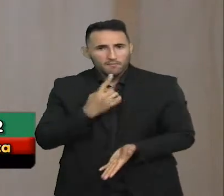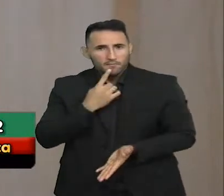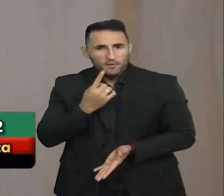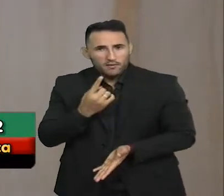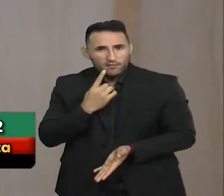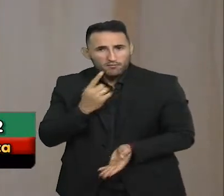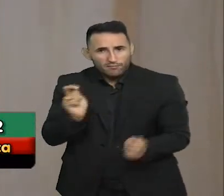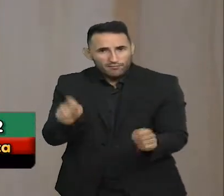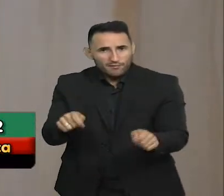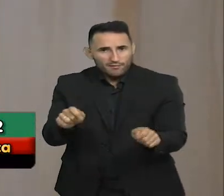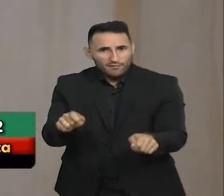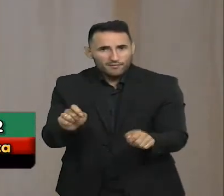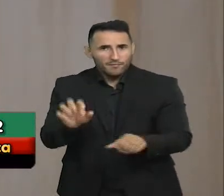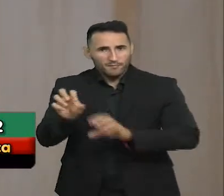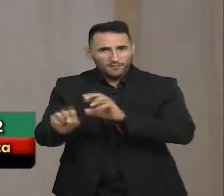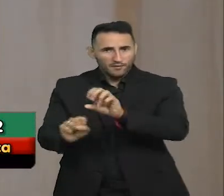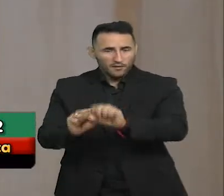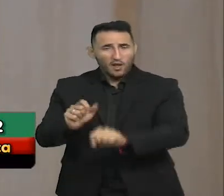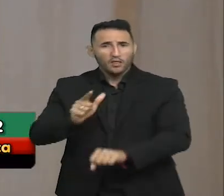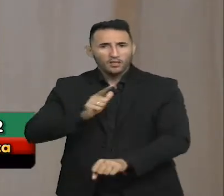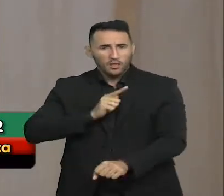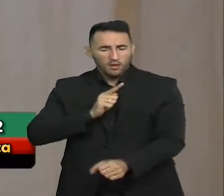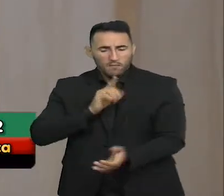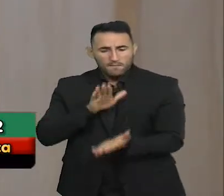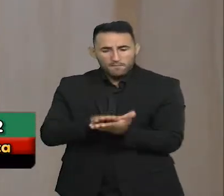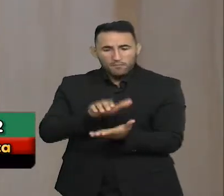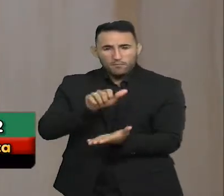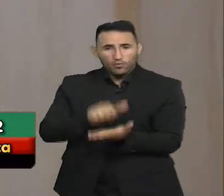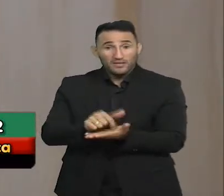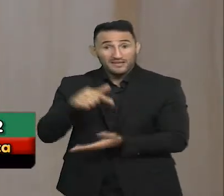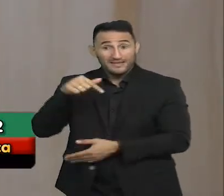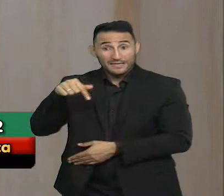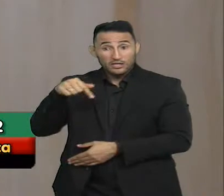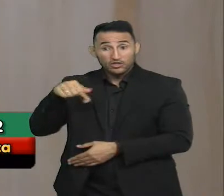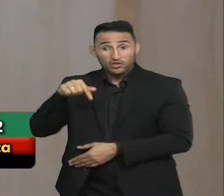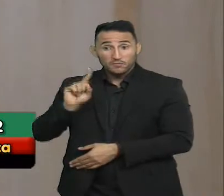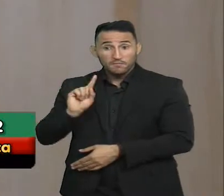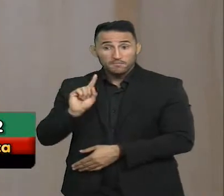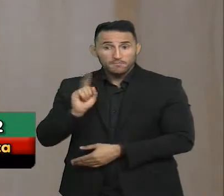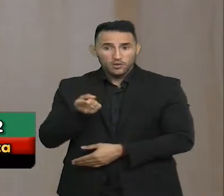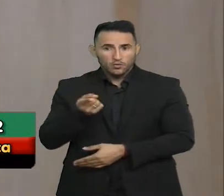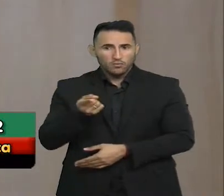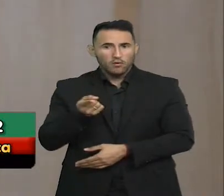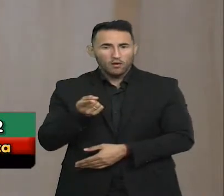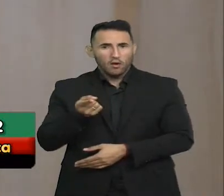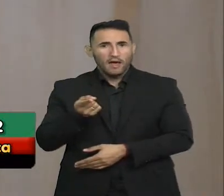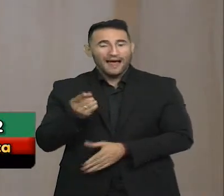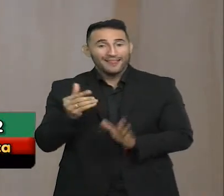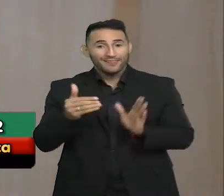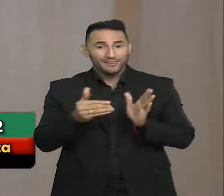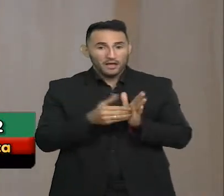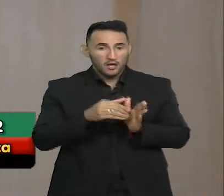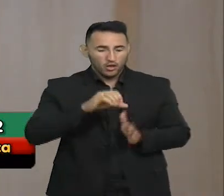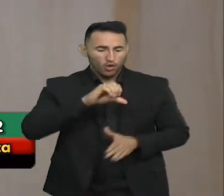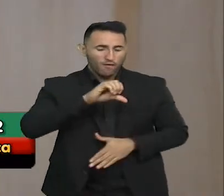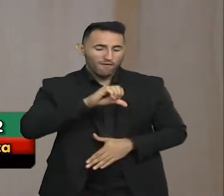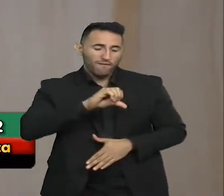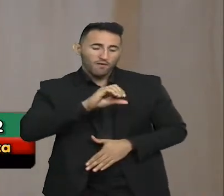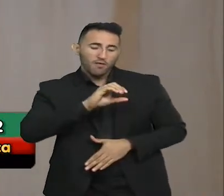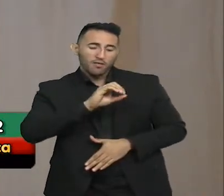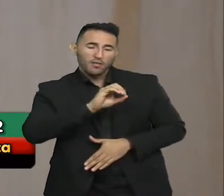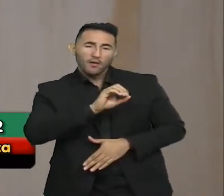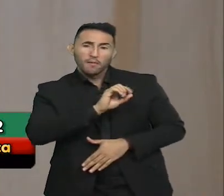nosso alcance, que tem multa de 7 mil aproximado a 90 e tantos